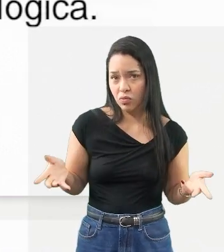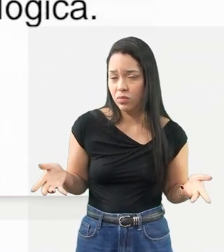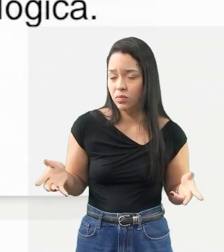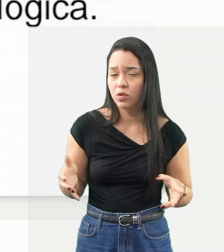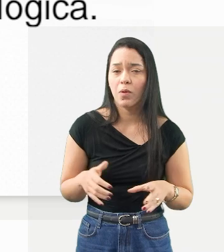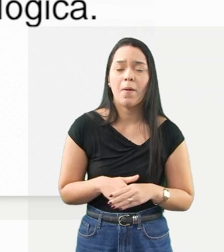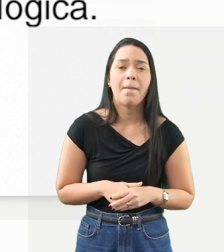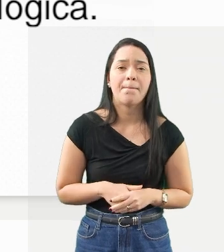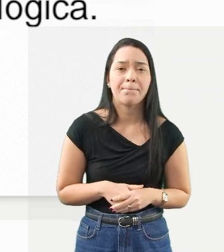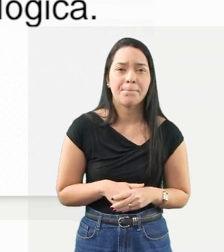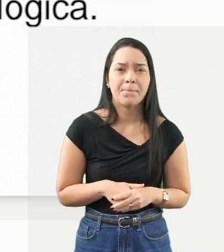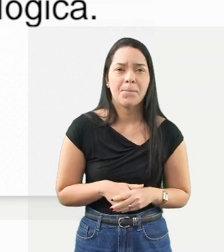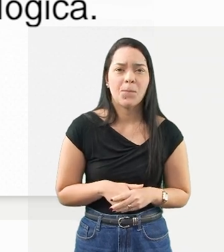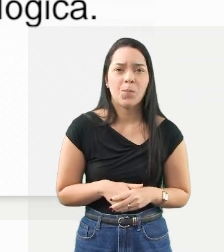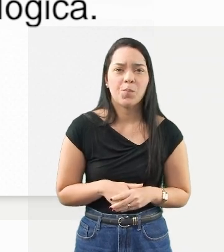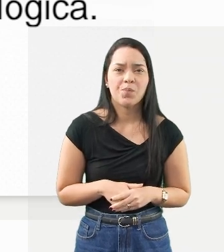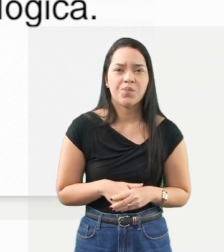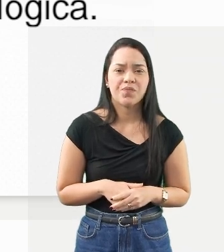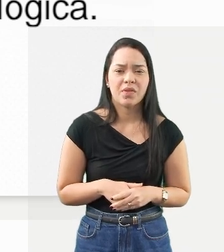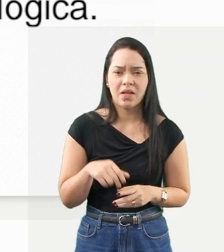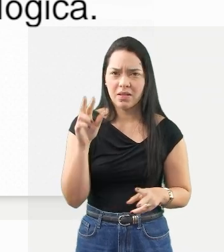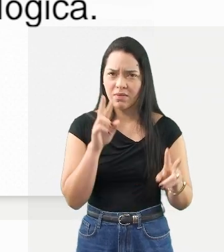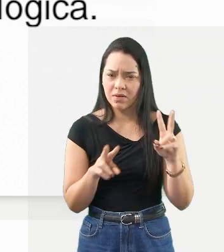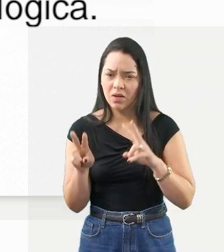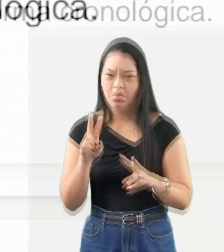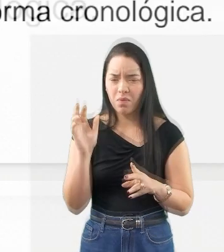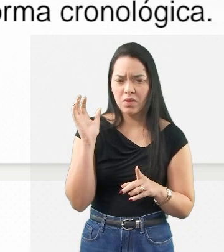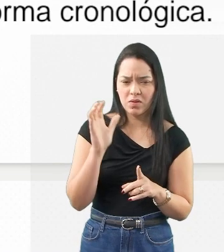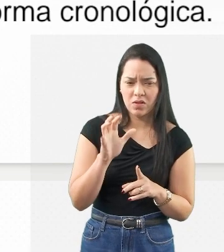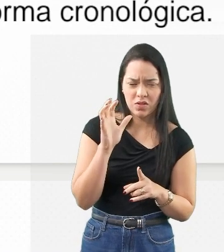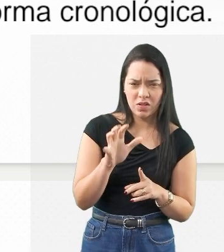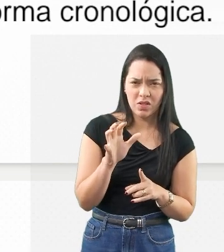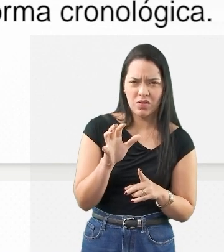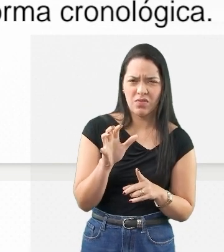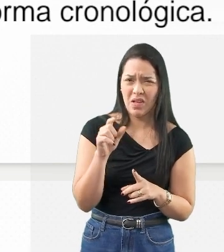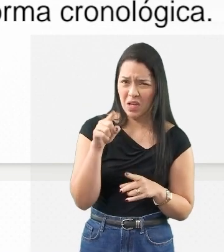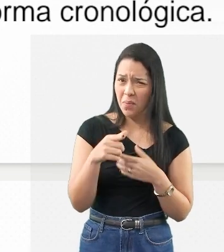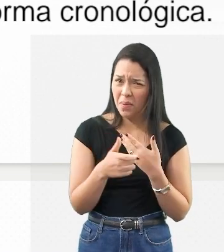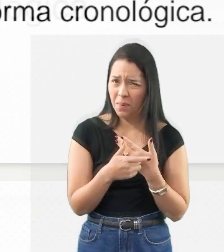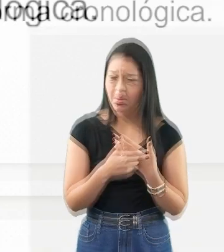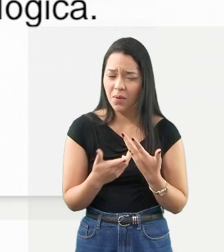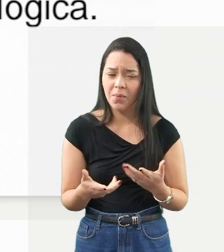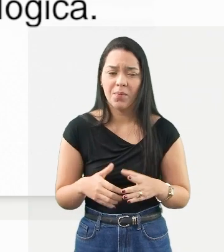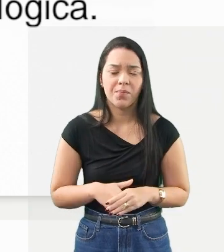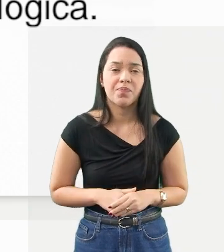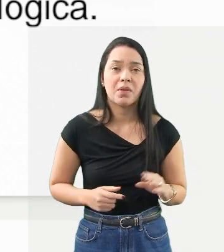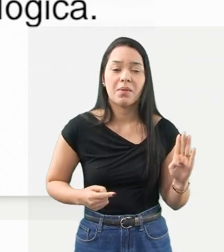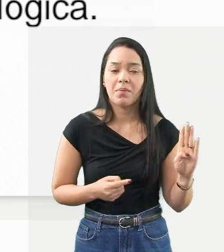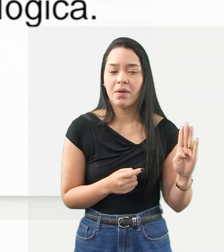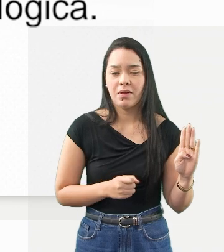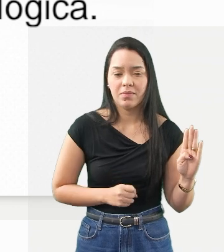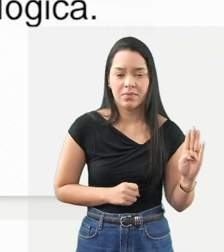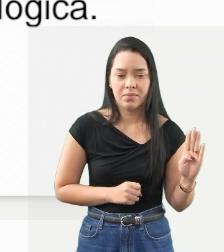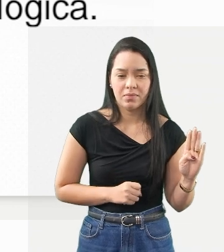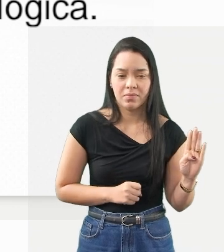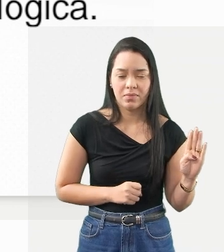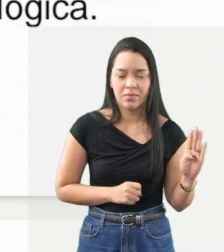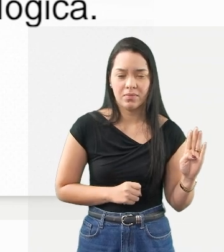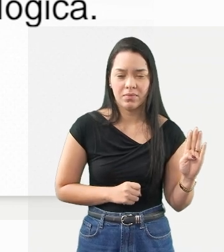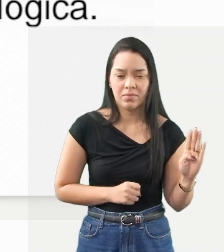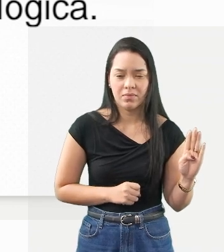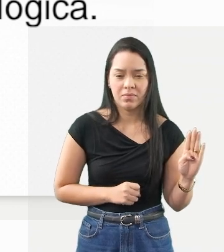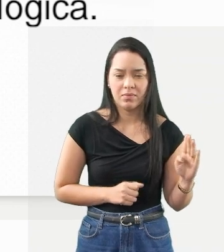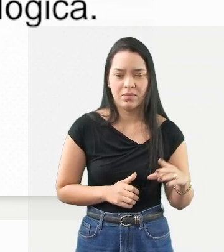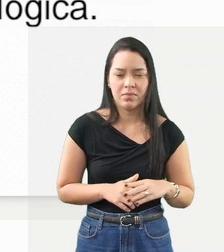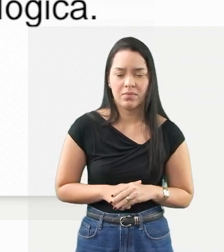do produto. Será que essa visão persuasiva, o papel é isso? Letra B. Informar sobre a história